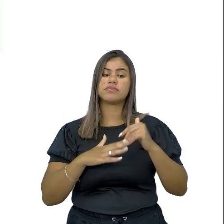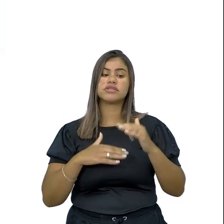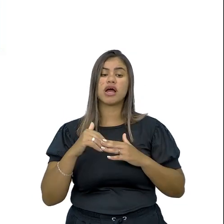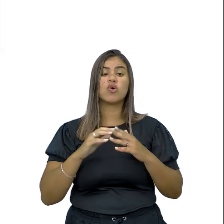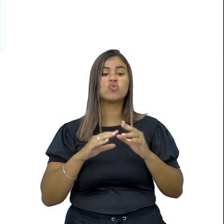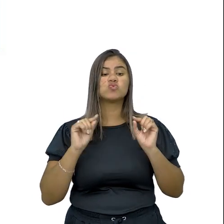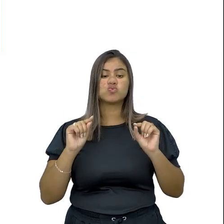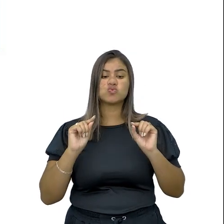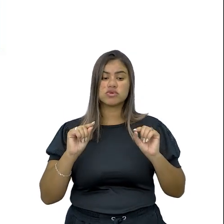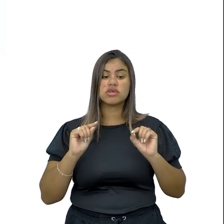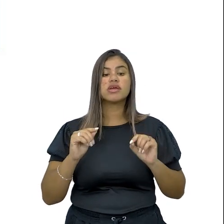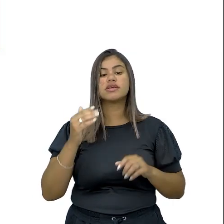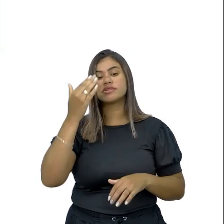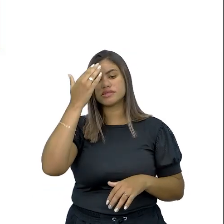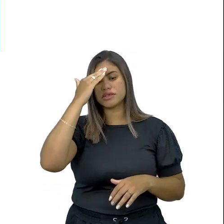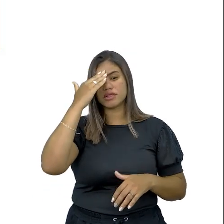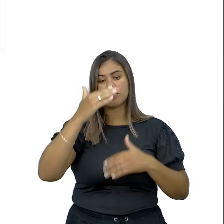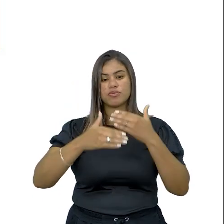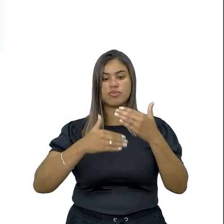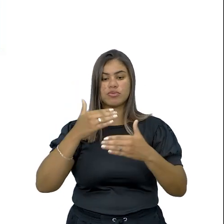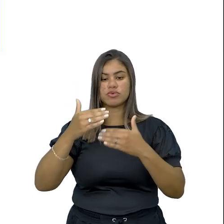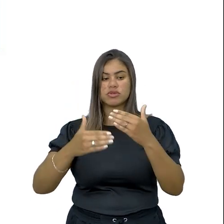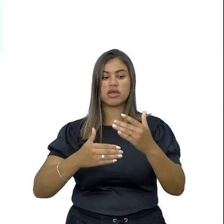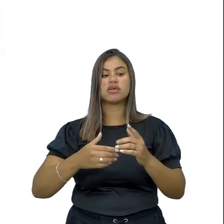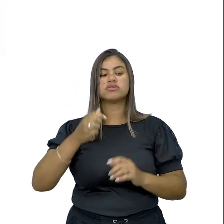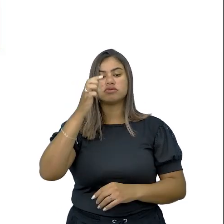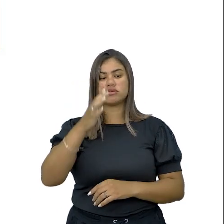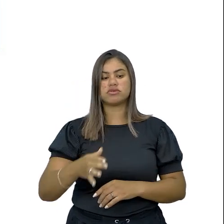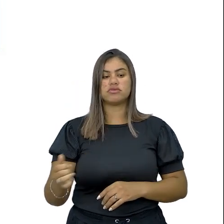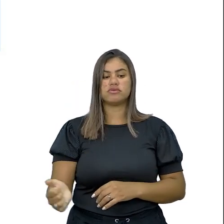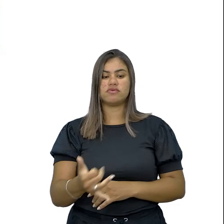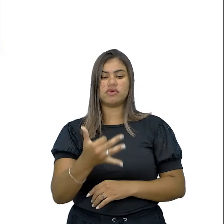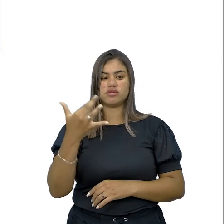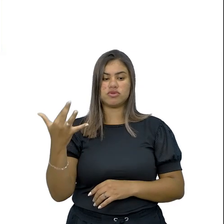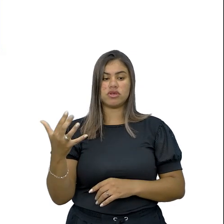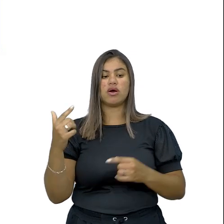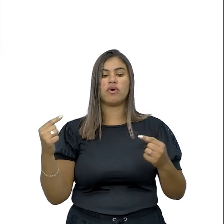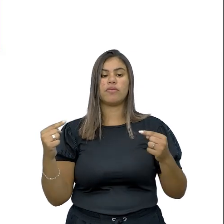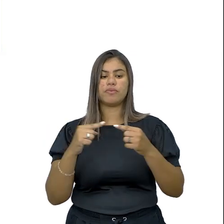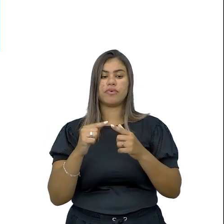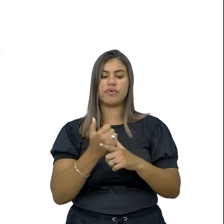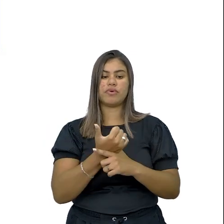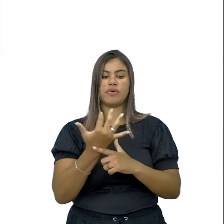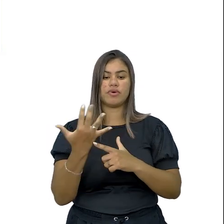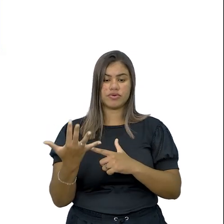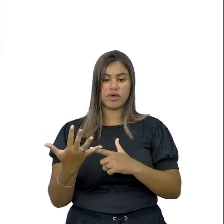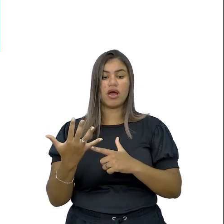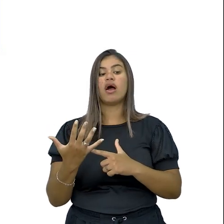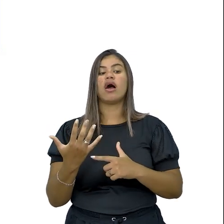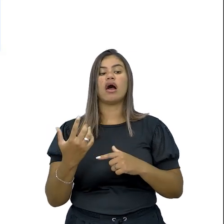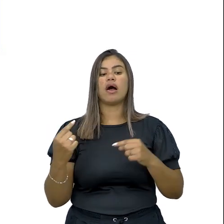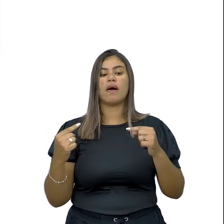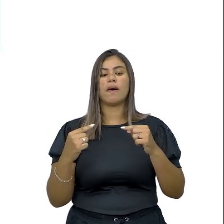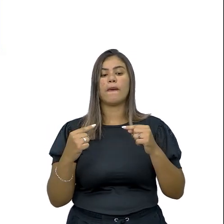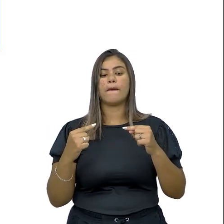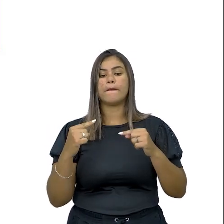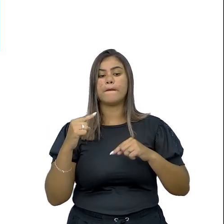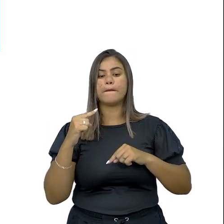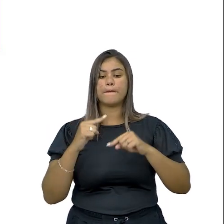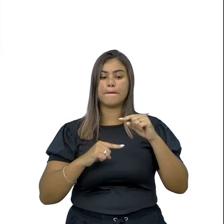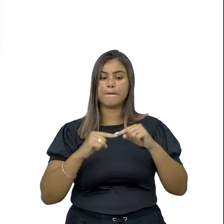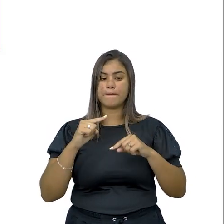os processos de fatoração de expressões algébricas com base em suas relações com os produtos notáveis para resolver e